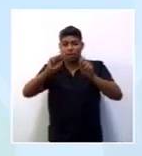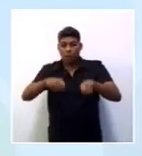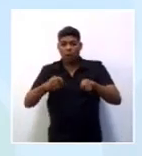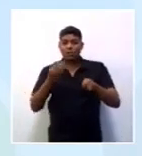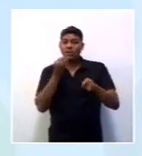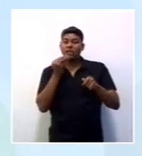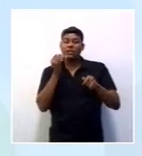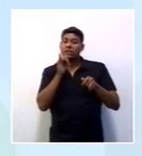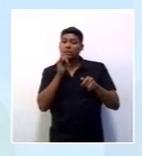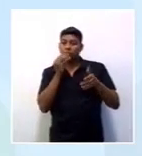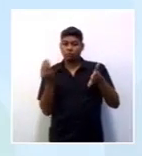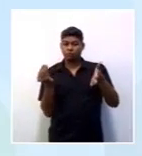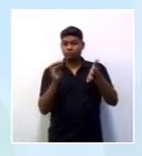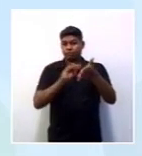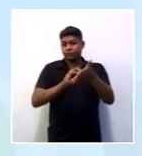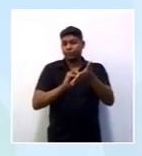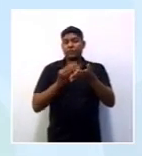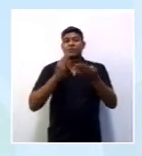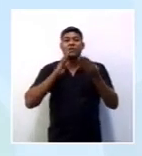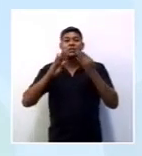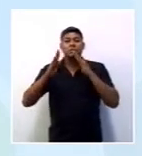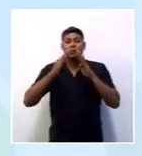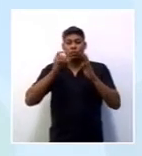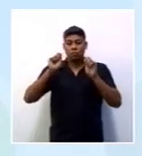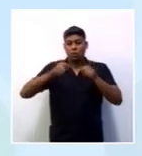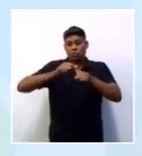Facebook pode ter um alcance absurdo.